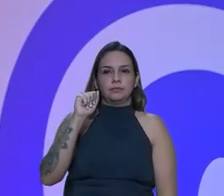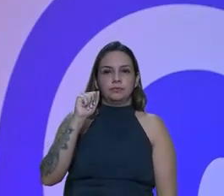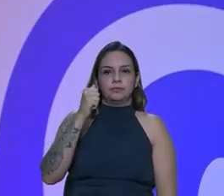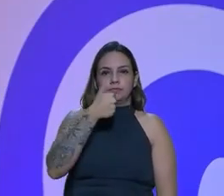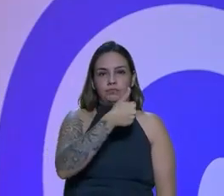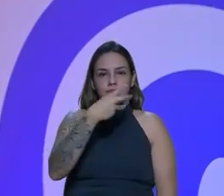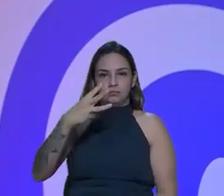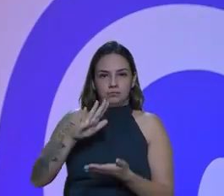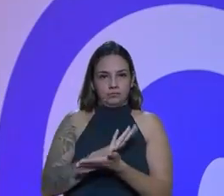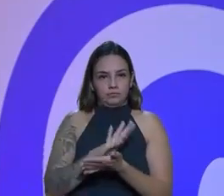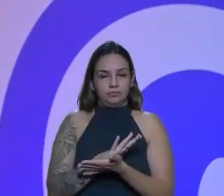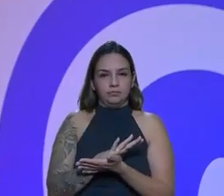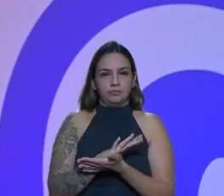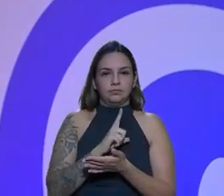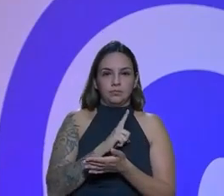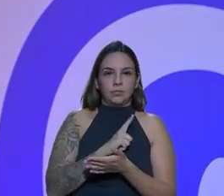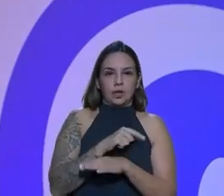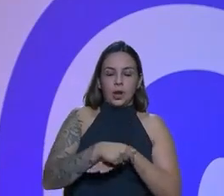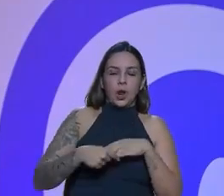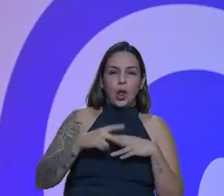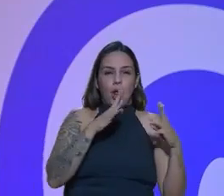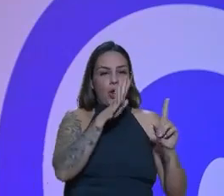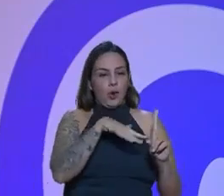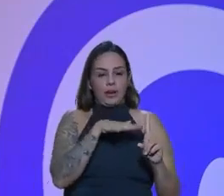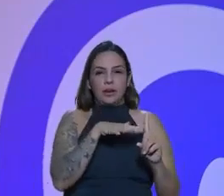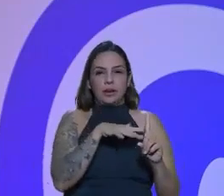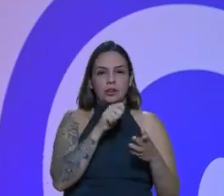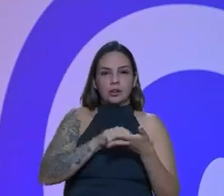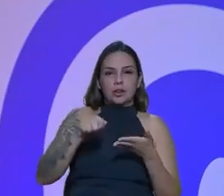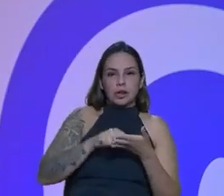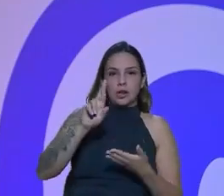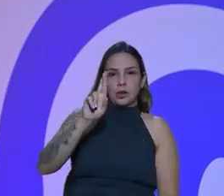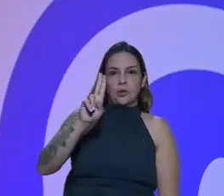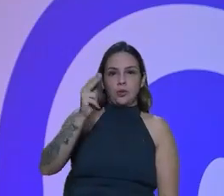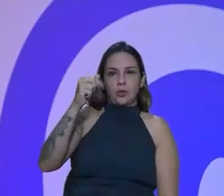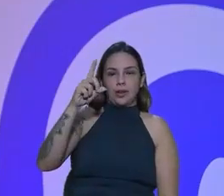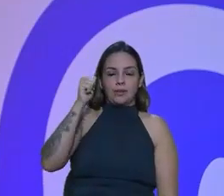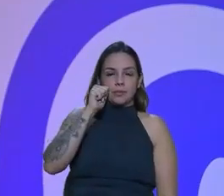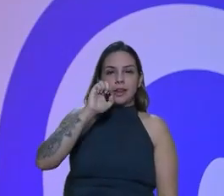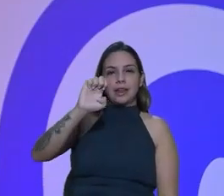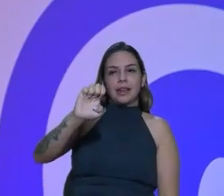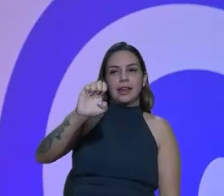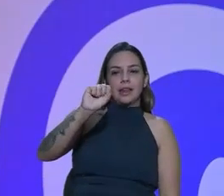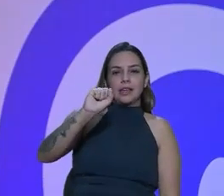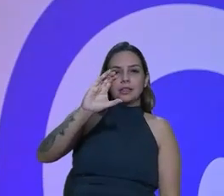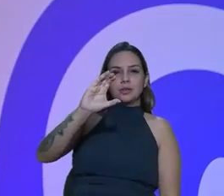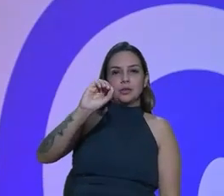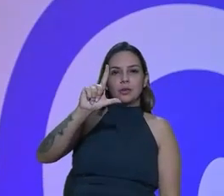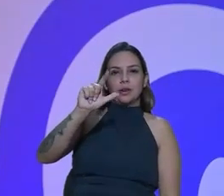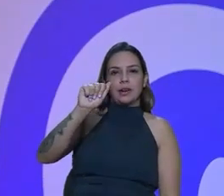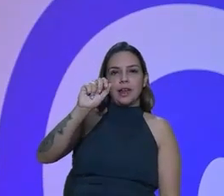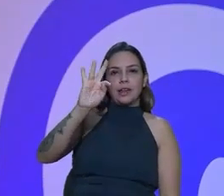O 13º FLI Araxá tem como autora homenageada a escritora ruandesa Scholastique Mukasonga